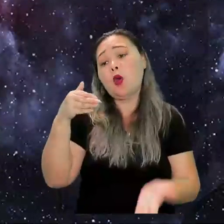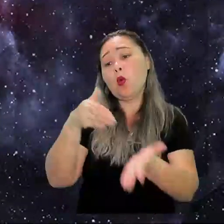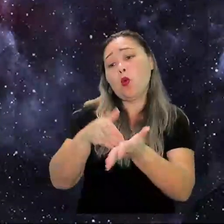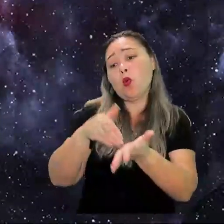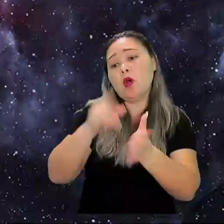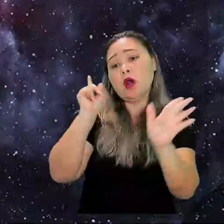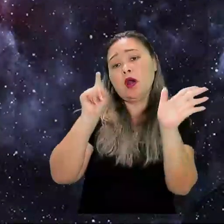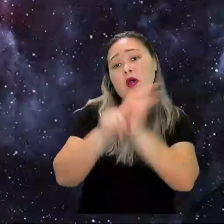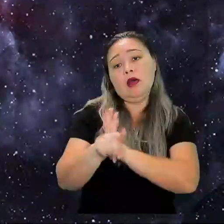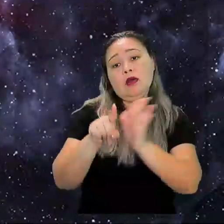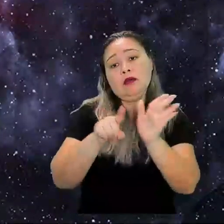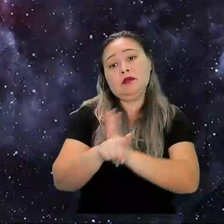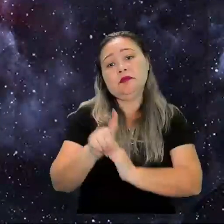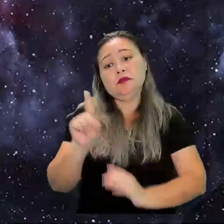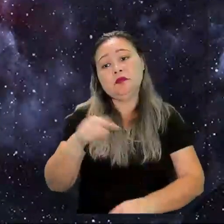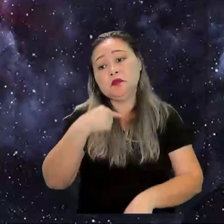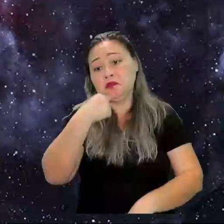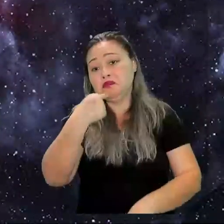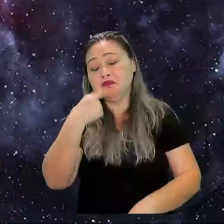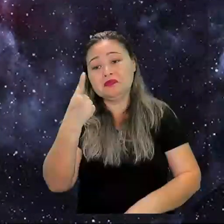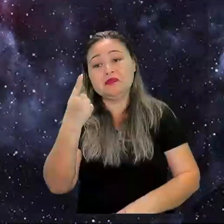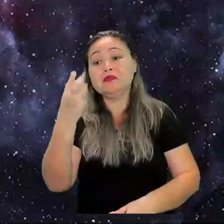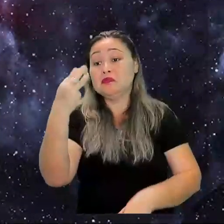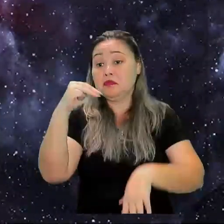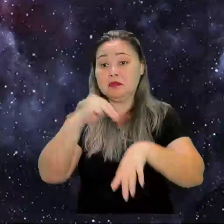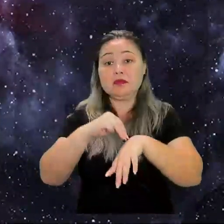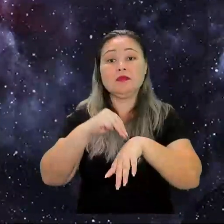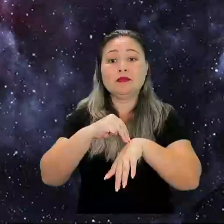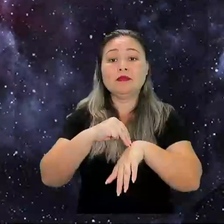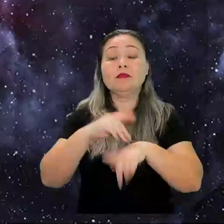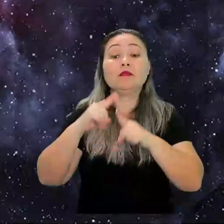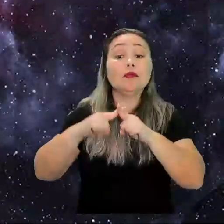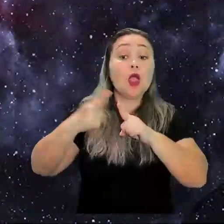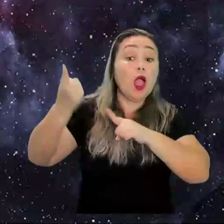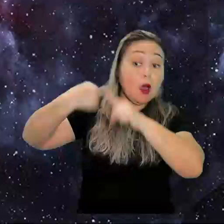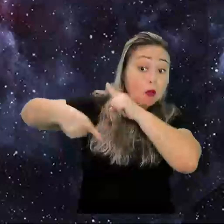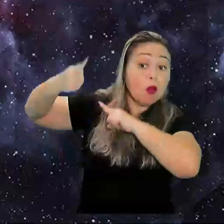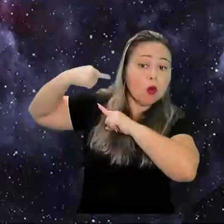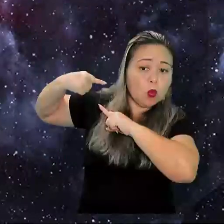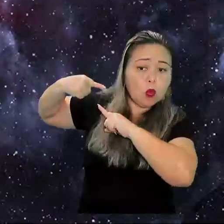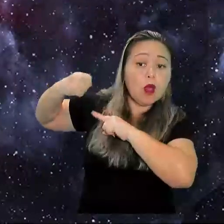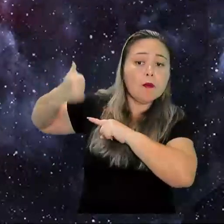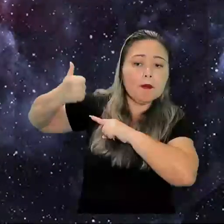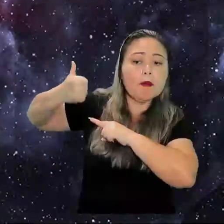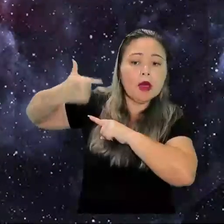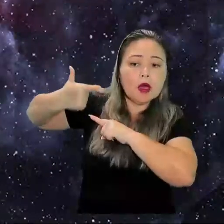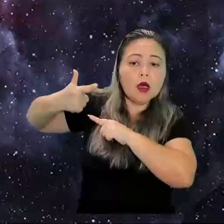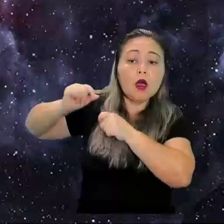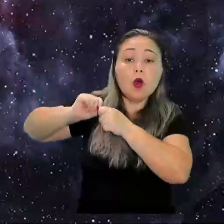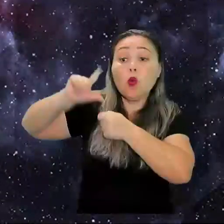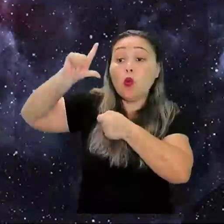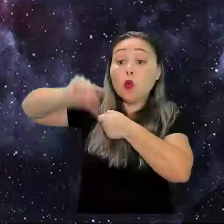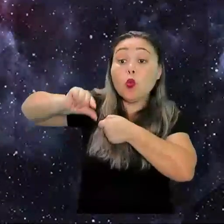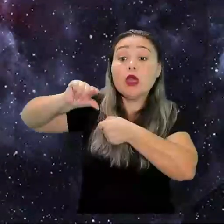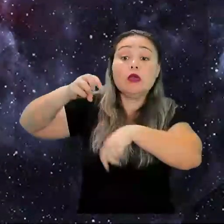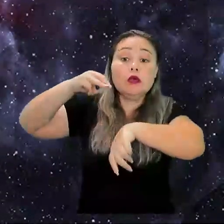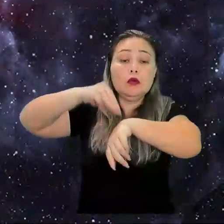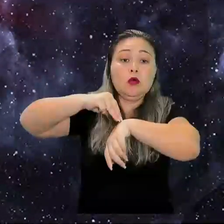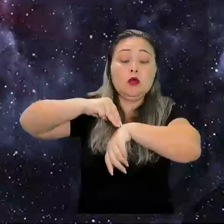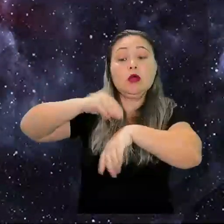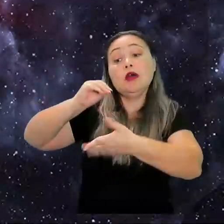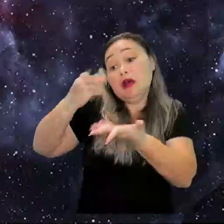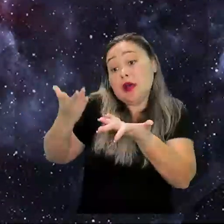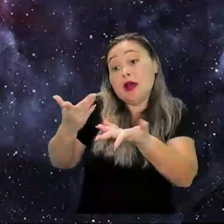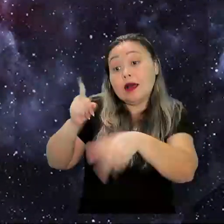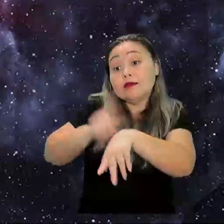última questão aí, professor, não dava de fazer em 3 minutos, não. Mas as outras 2 primeiras, você fazia em menos de 3. Aí sobrou